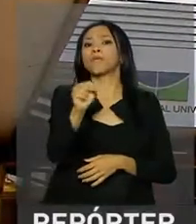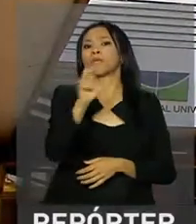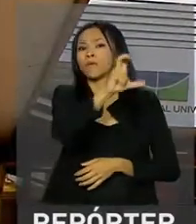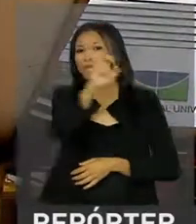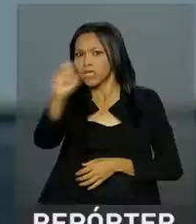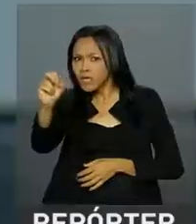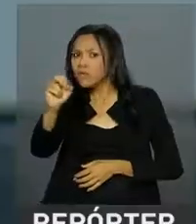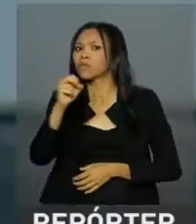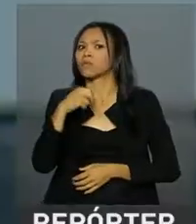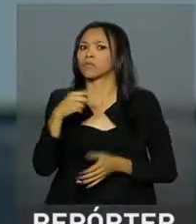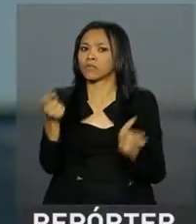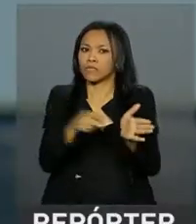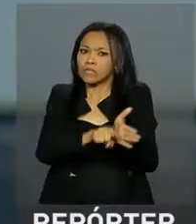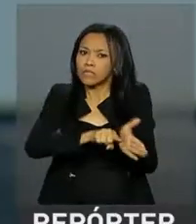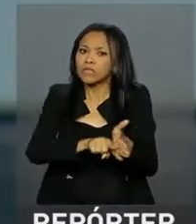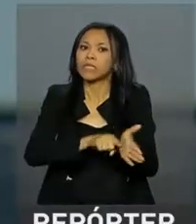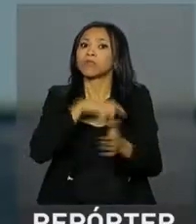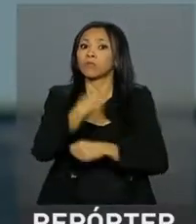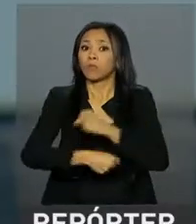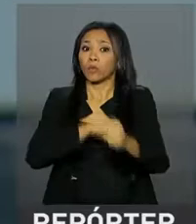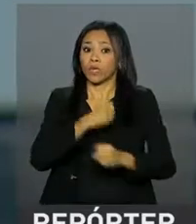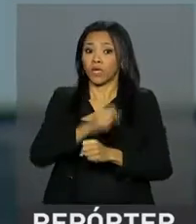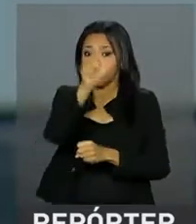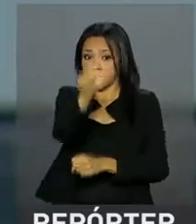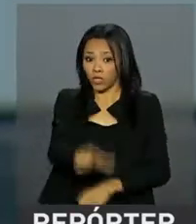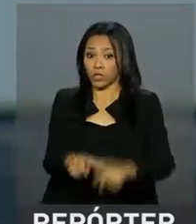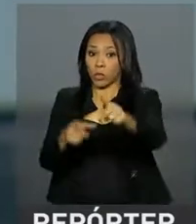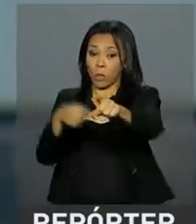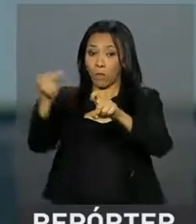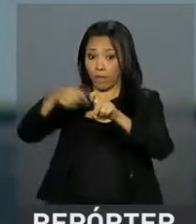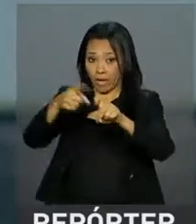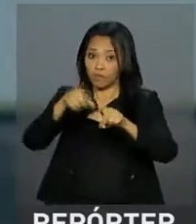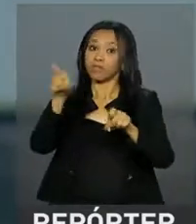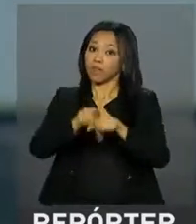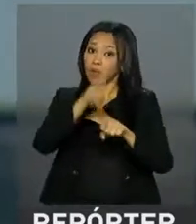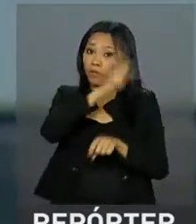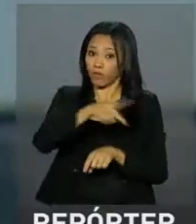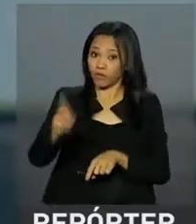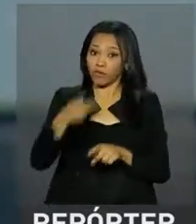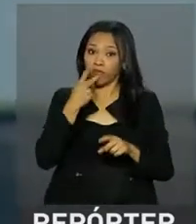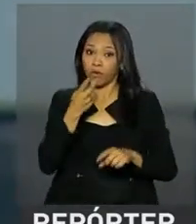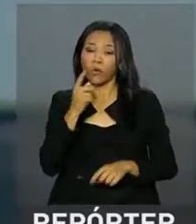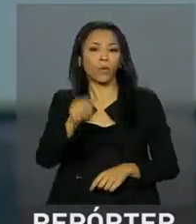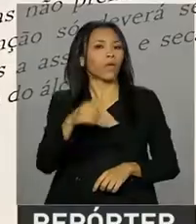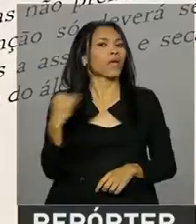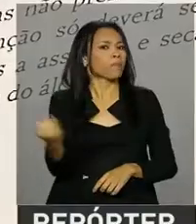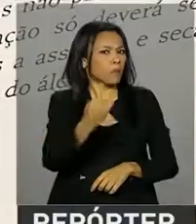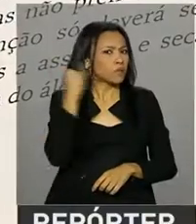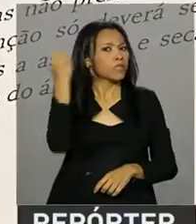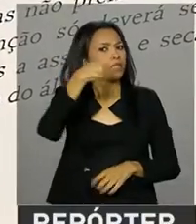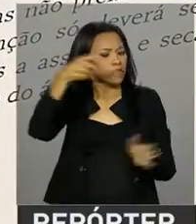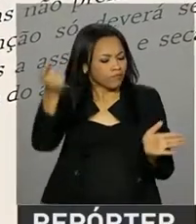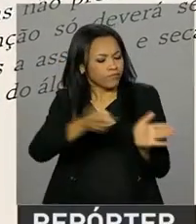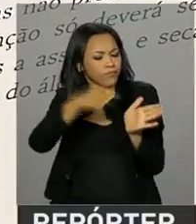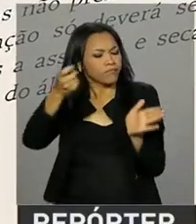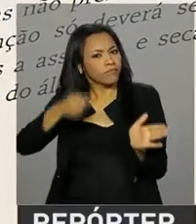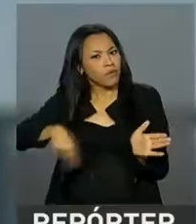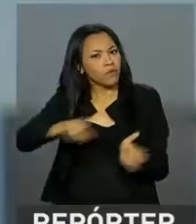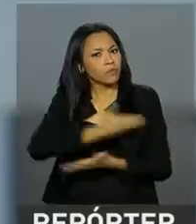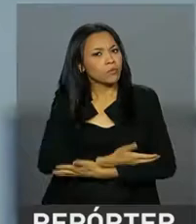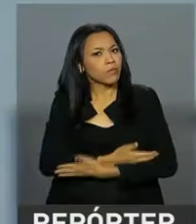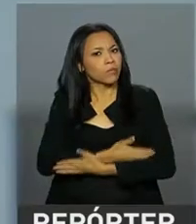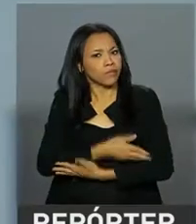exames por ano. O médico e professor da Universidade de Brasília reforçou a importância do teste para os